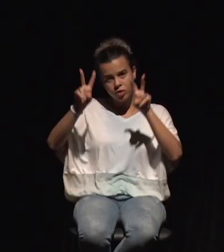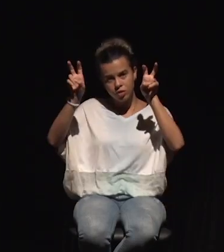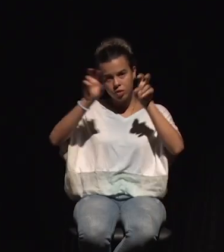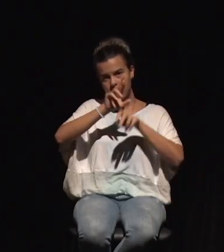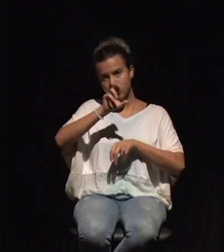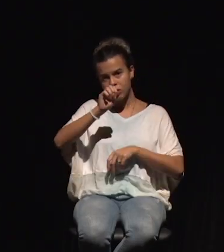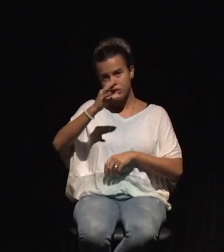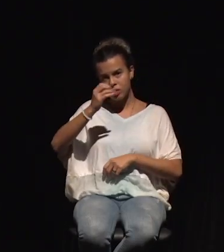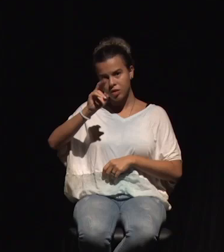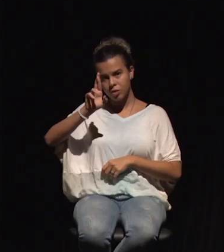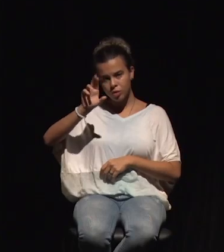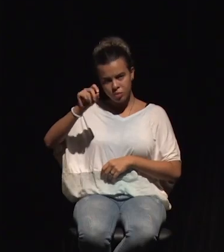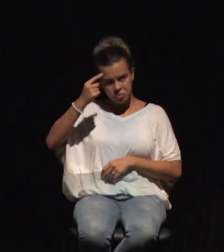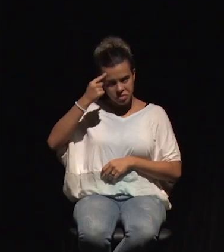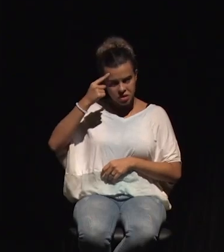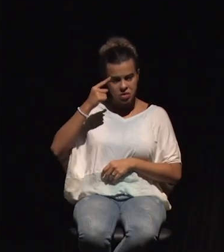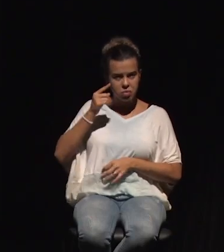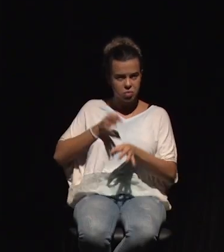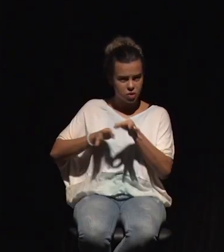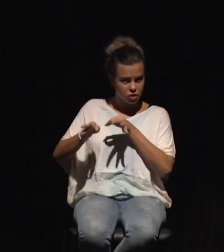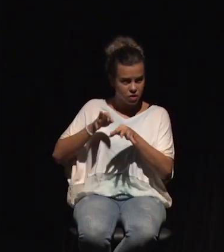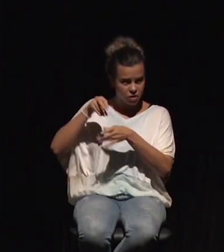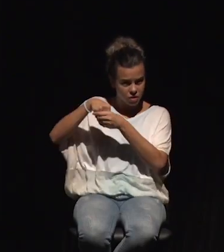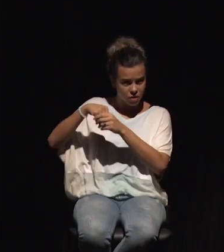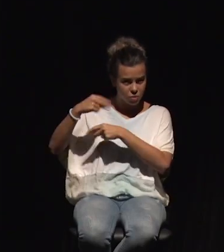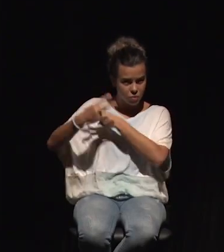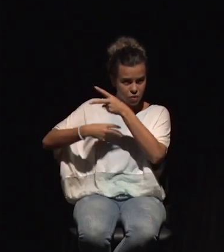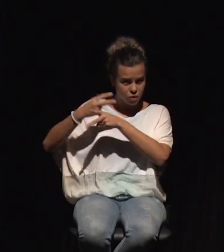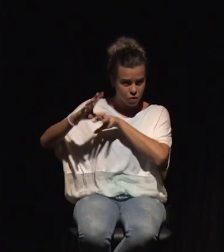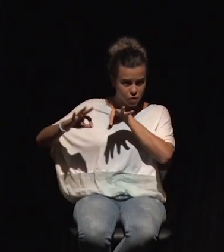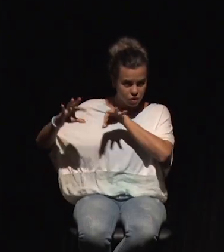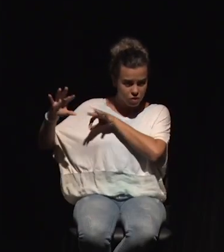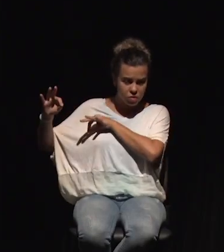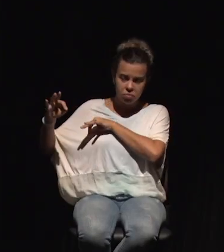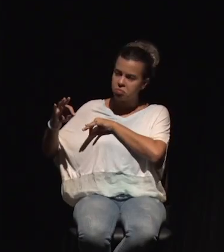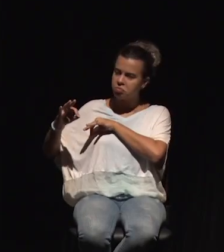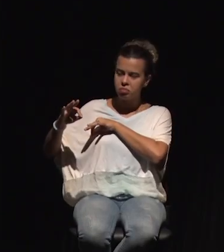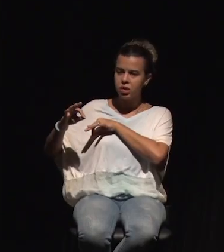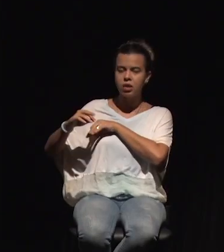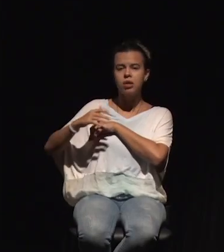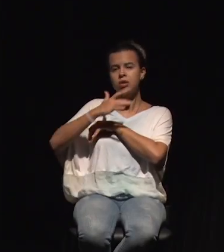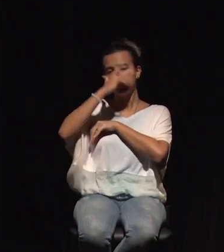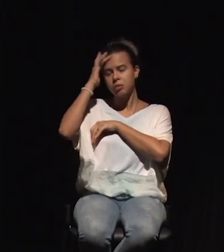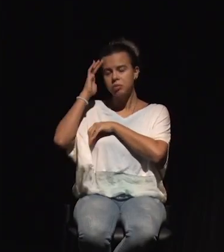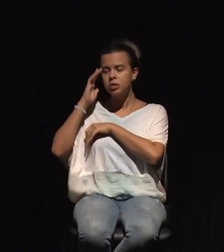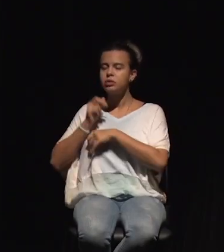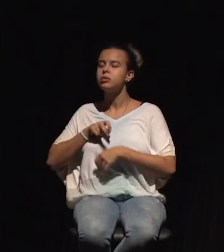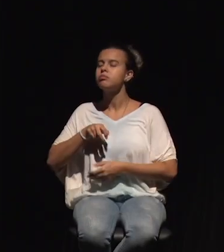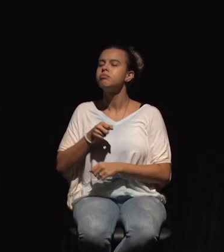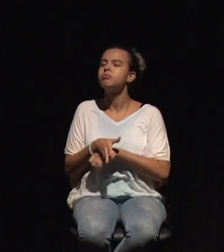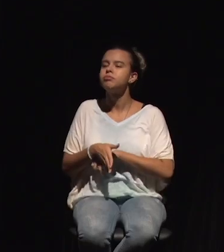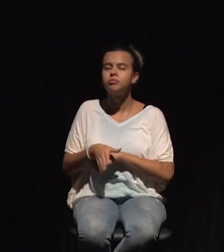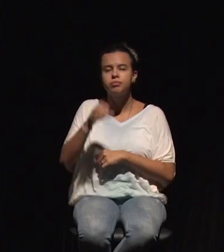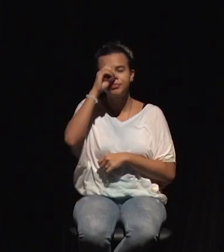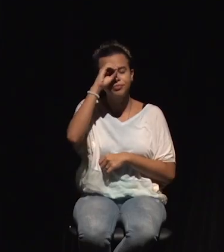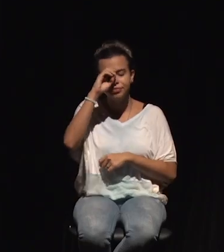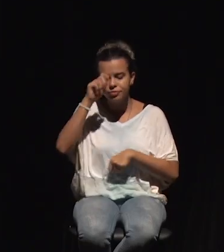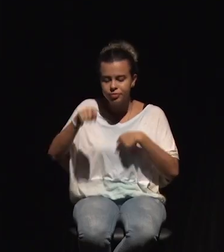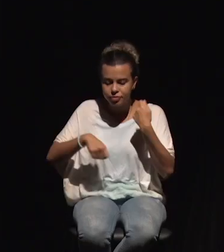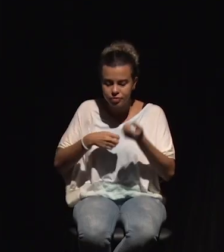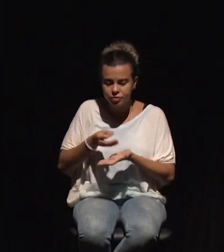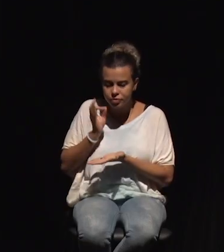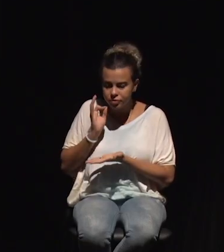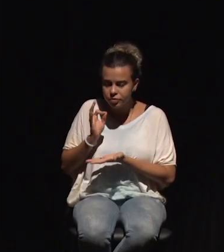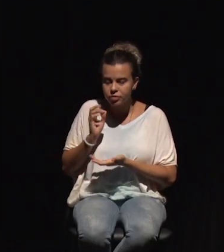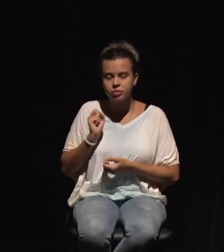sabiam que era um projeto que fazia parte da moldura curatorial saiu no restauro continuavam sem saber mas mesmo assim o café